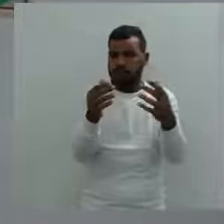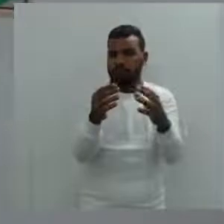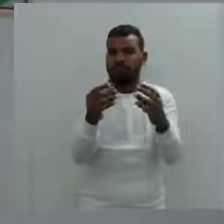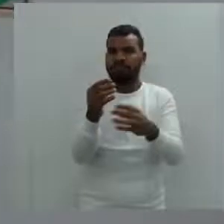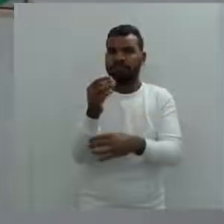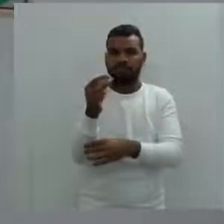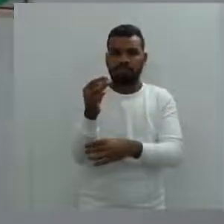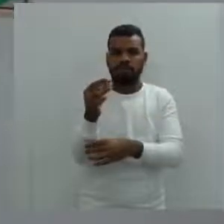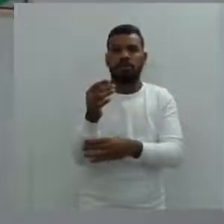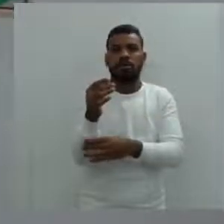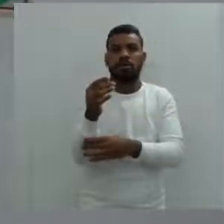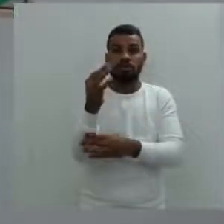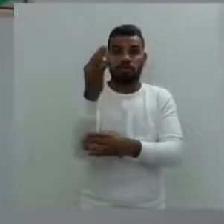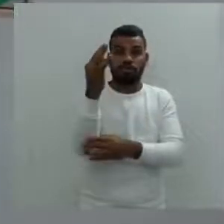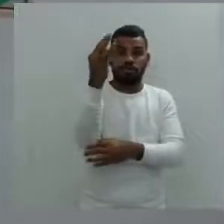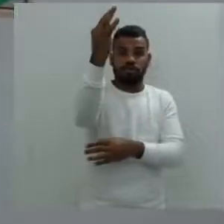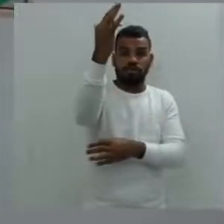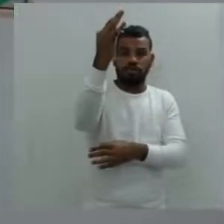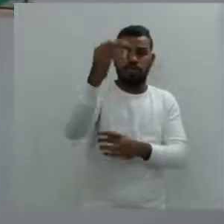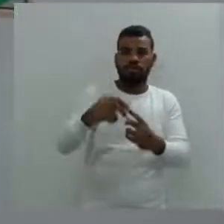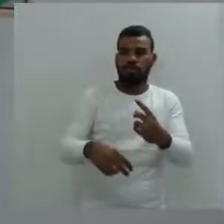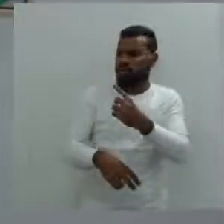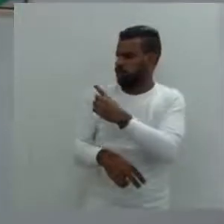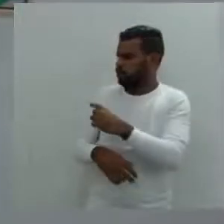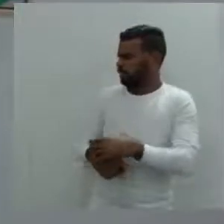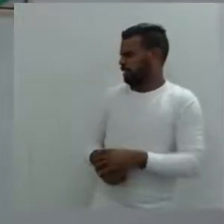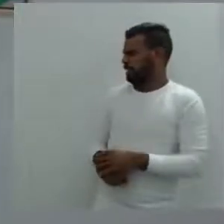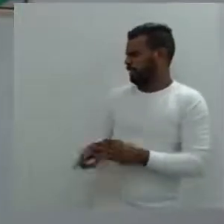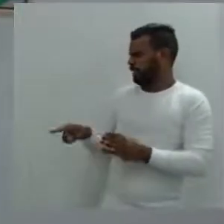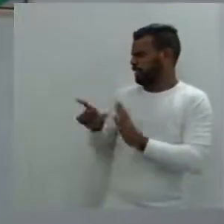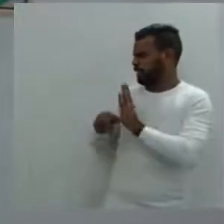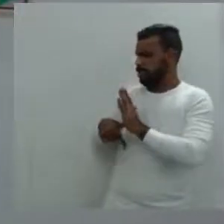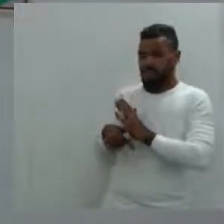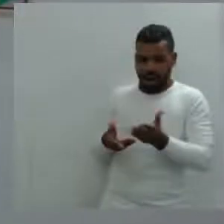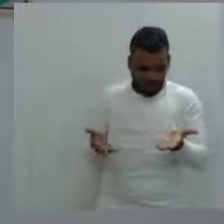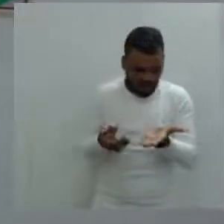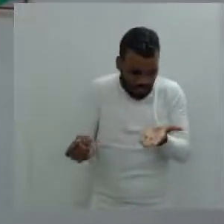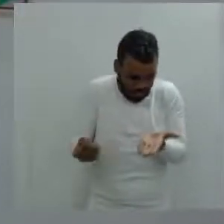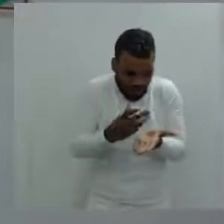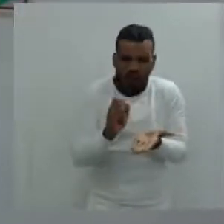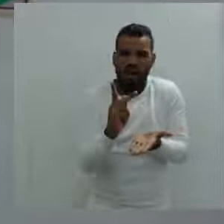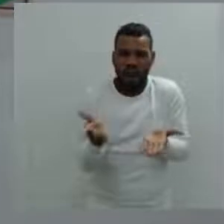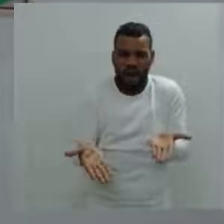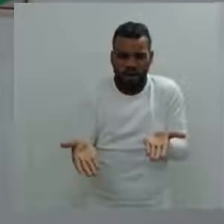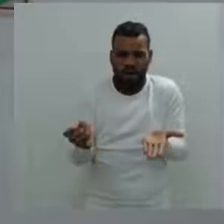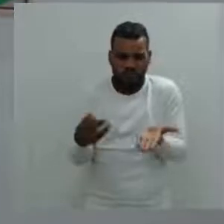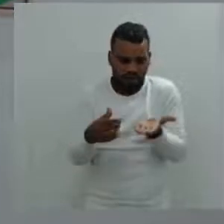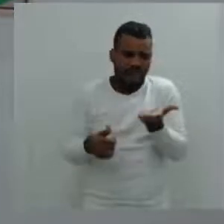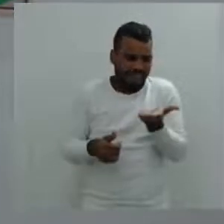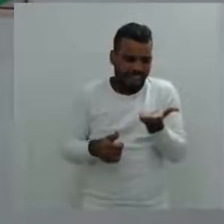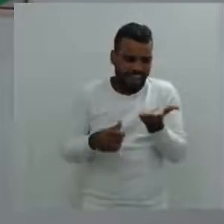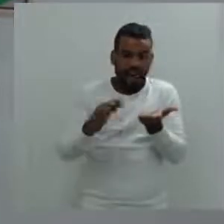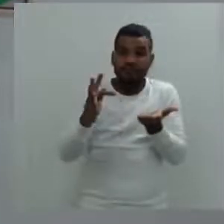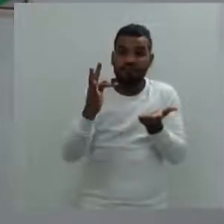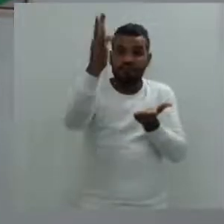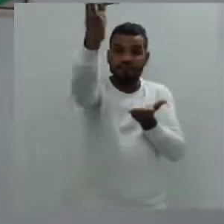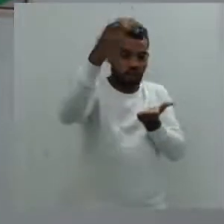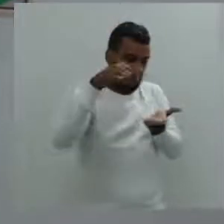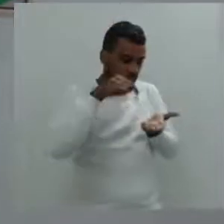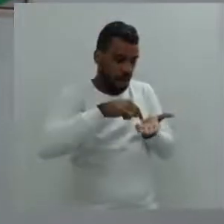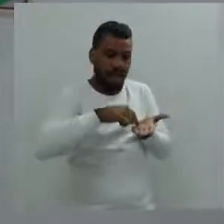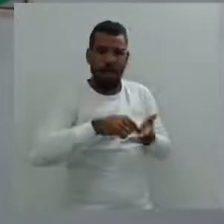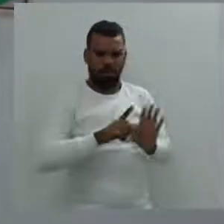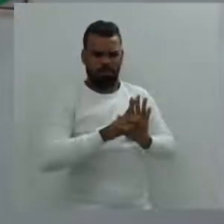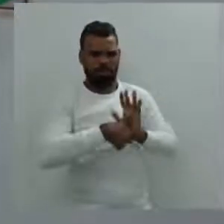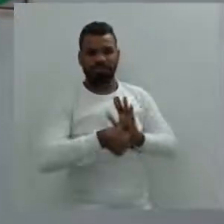né? E lá na frente você vai dizer, meu Deus, que coisa atrasada. É que nem a gente aqui que está no estúdio, né? A gente está numa fase aqui da galera